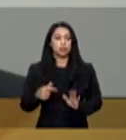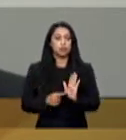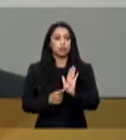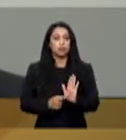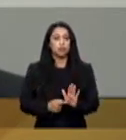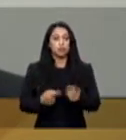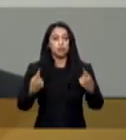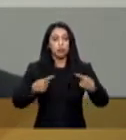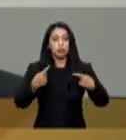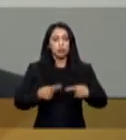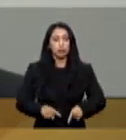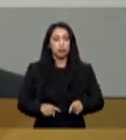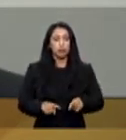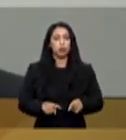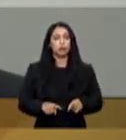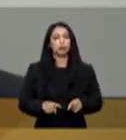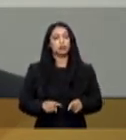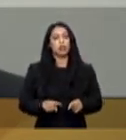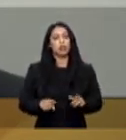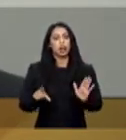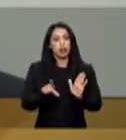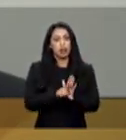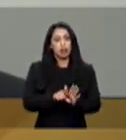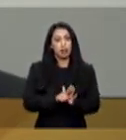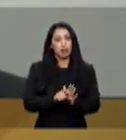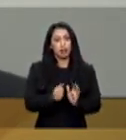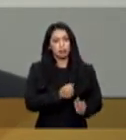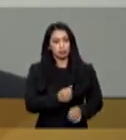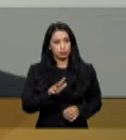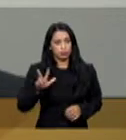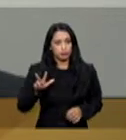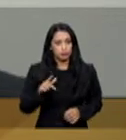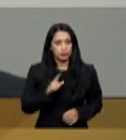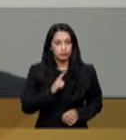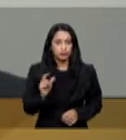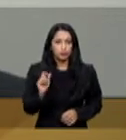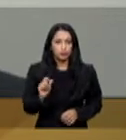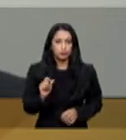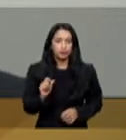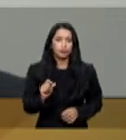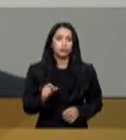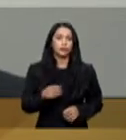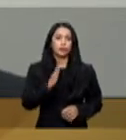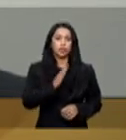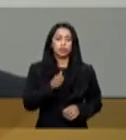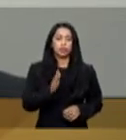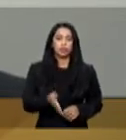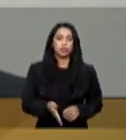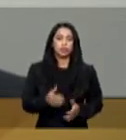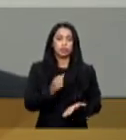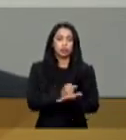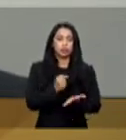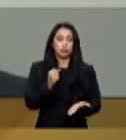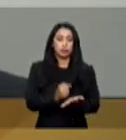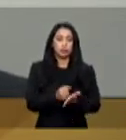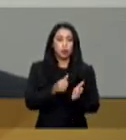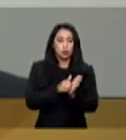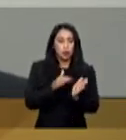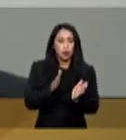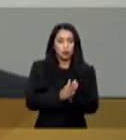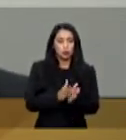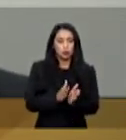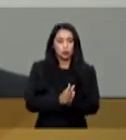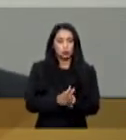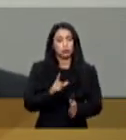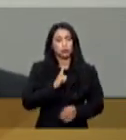infrações à legislação sanitária, punido com advertência, apreensão, inutilização, interdição, cancelamento de registro e ou multa. Artigo 10, inciso